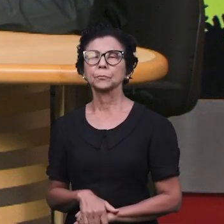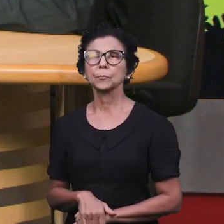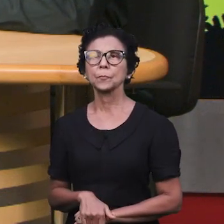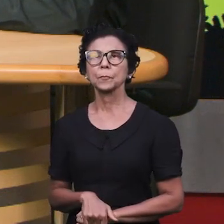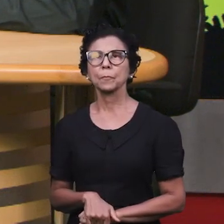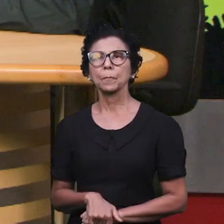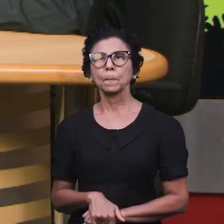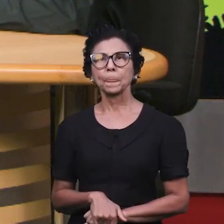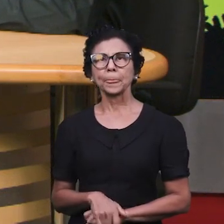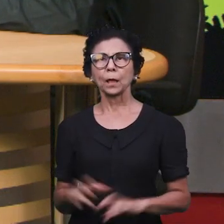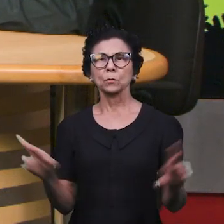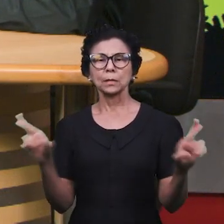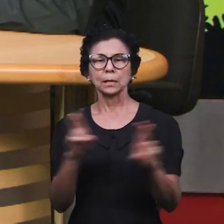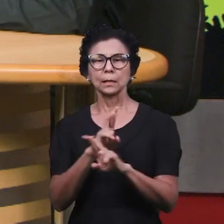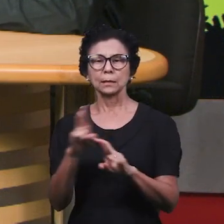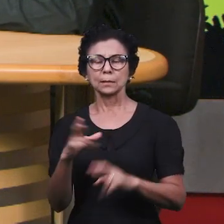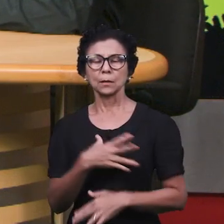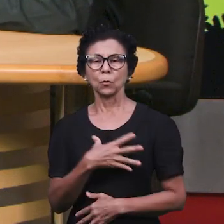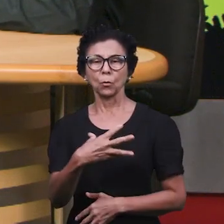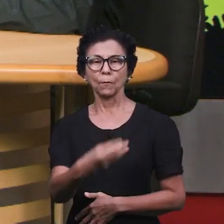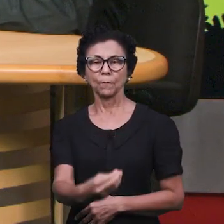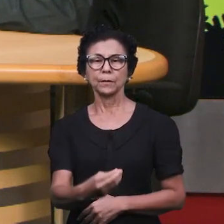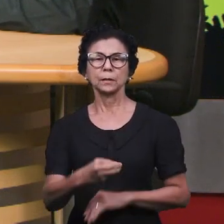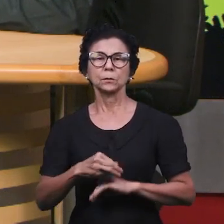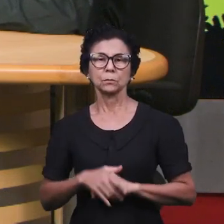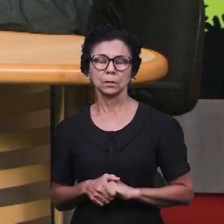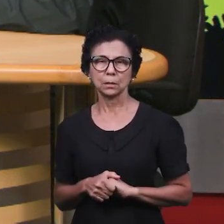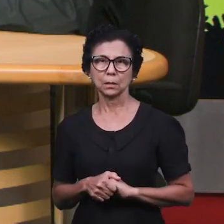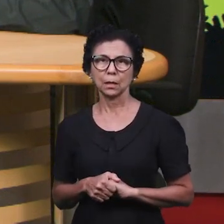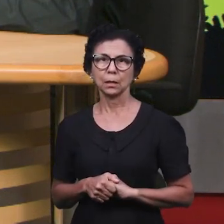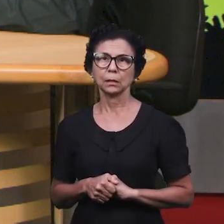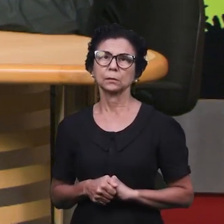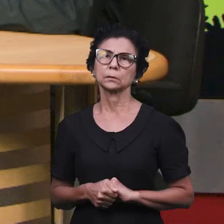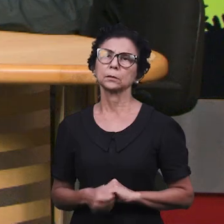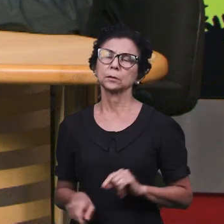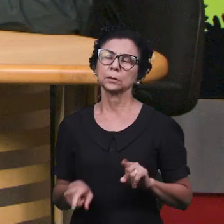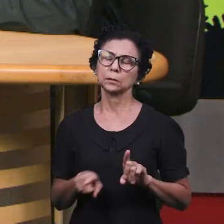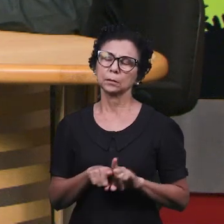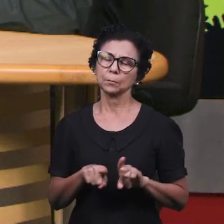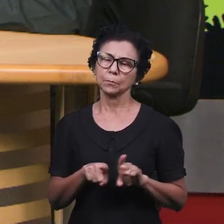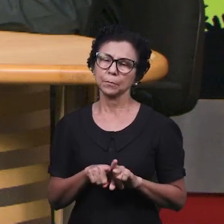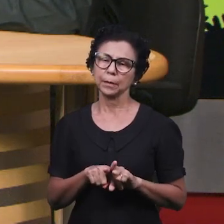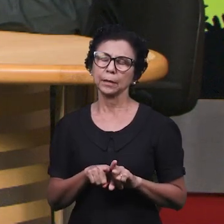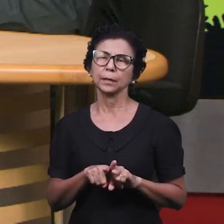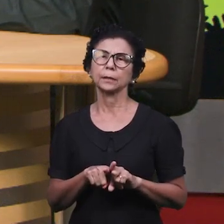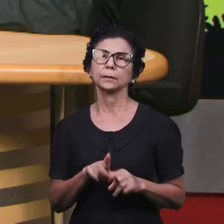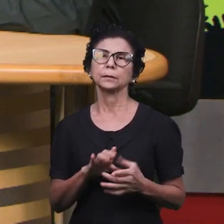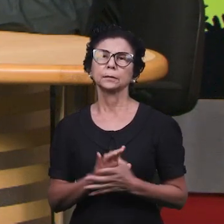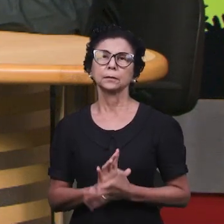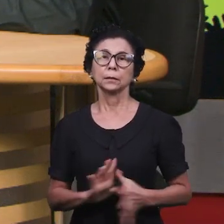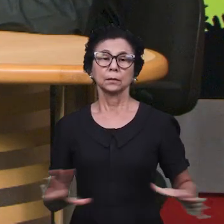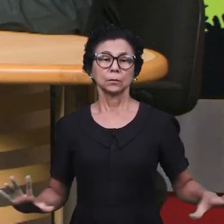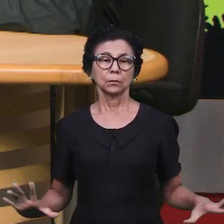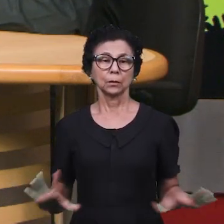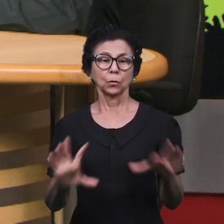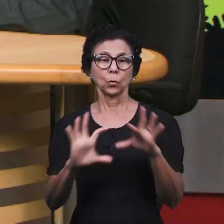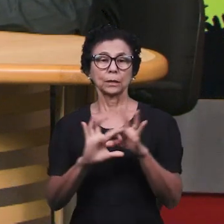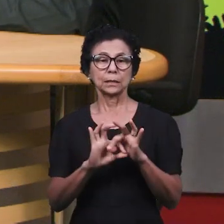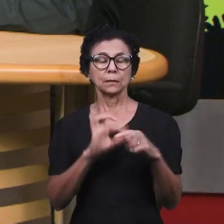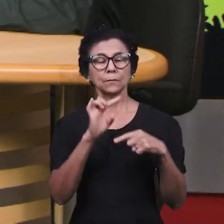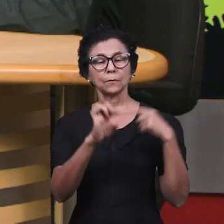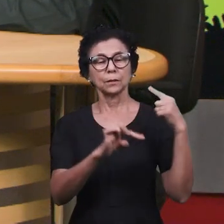de conexão com os nossos filhos, né? A importância da conexão entre gerações. Então, o texto de Abacuque fala, e se